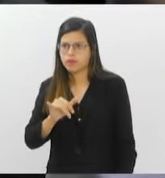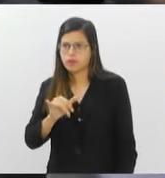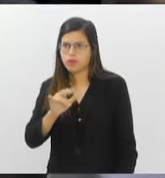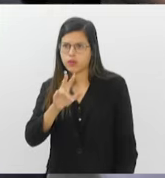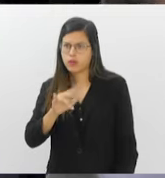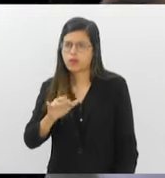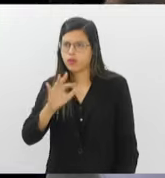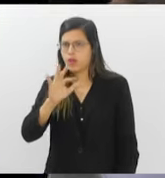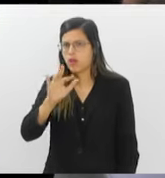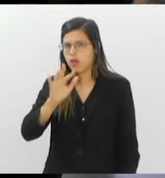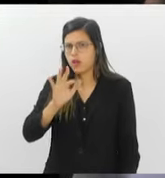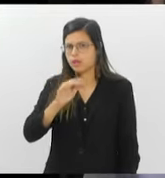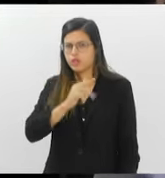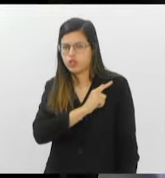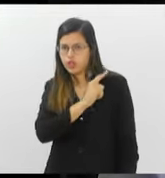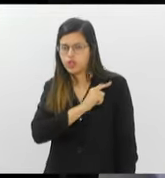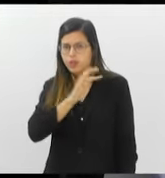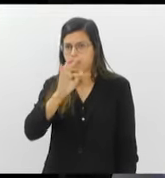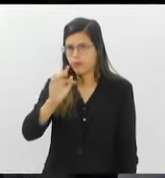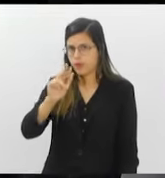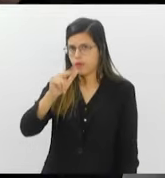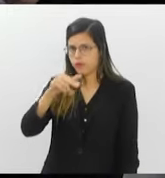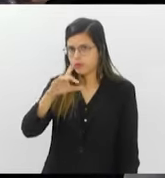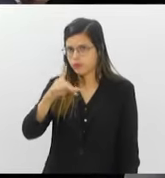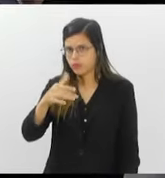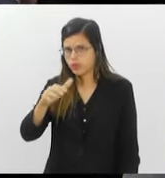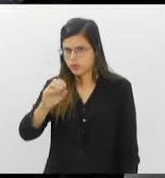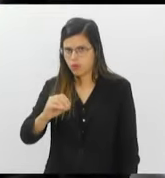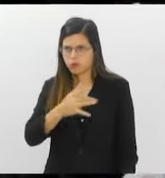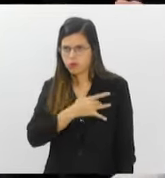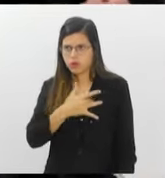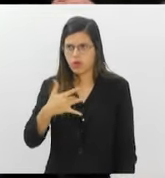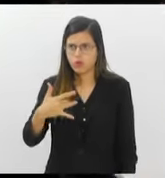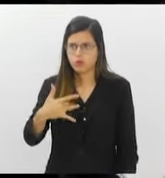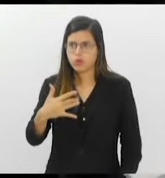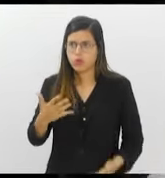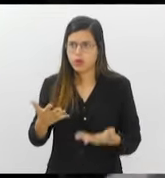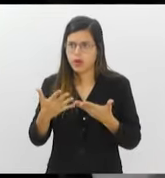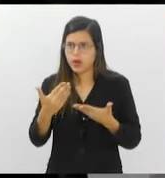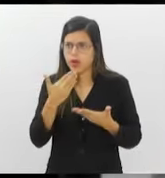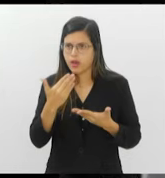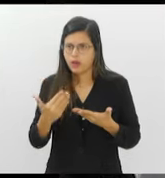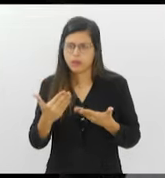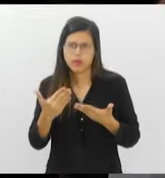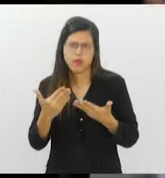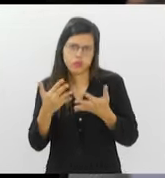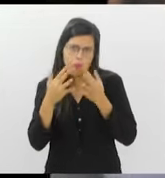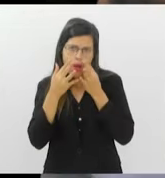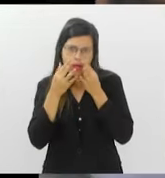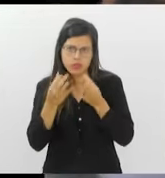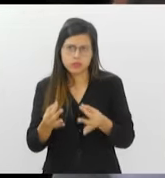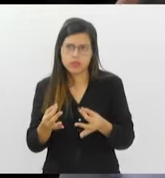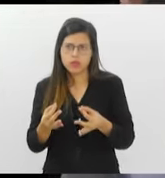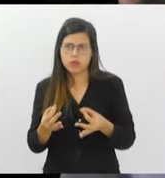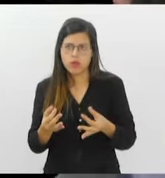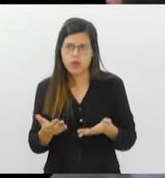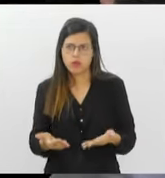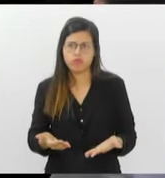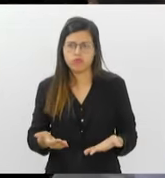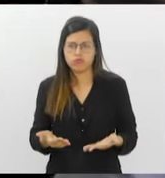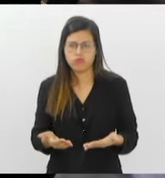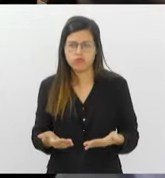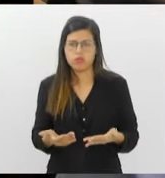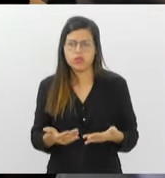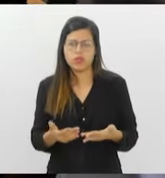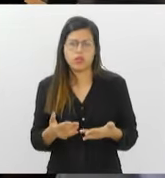Saúde. Acho que é isso que está colocado. Então, eu queria pedir assim, uma atenção, não faço destaque, porque tenho